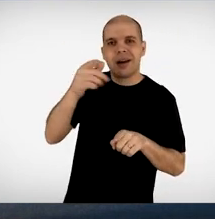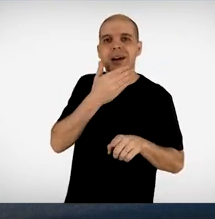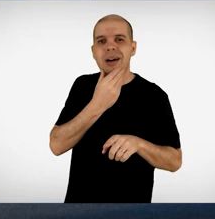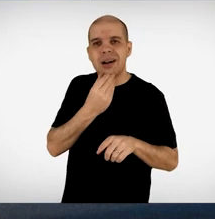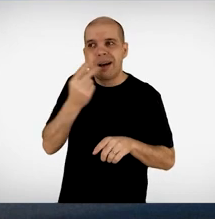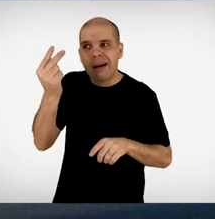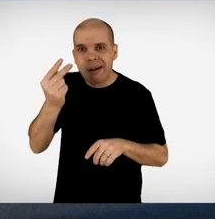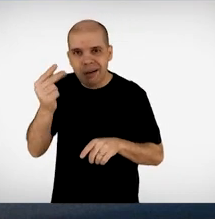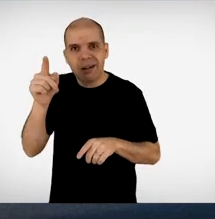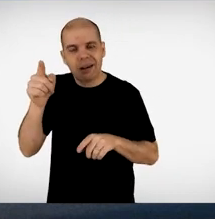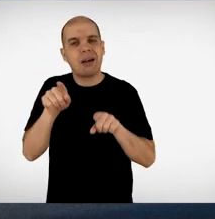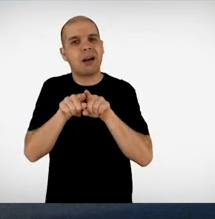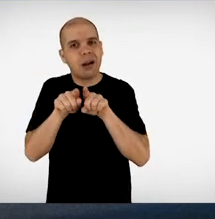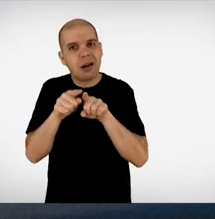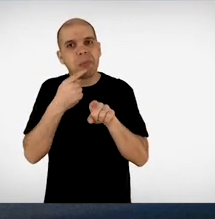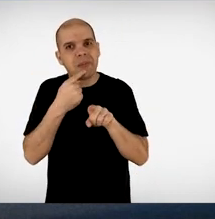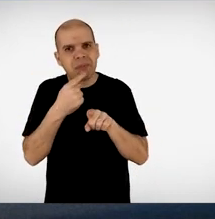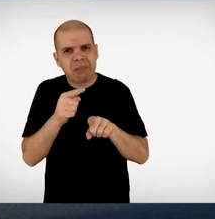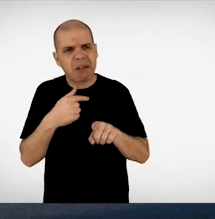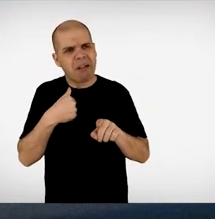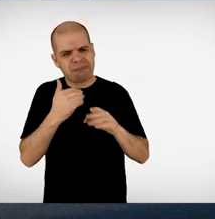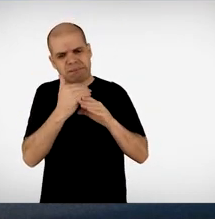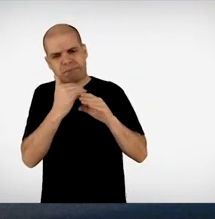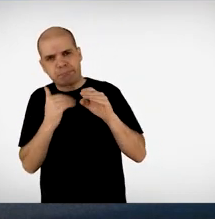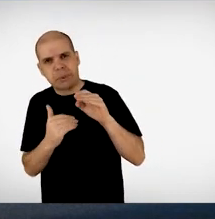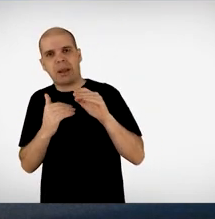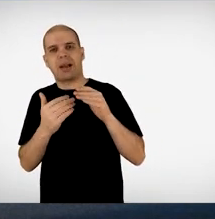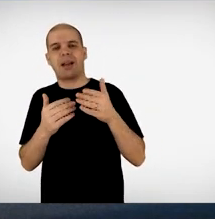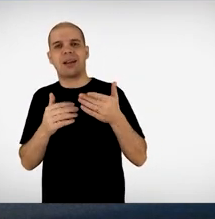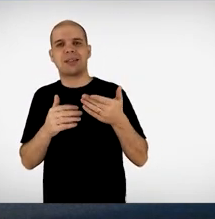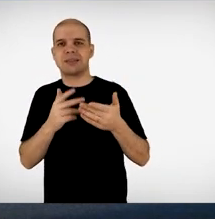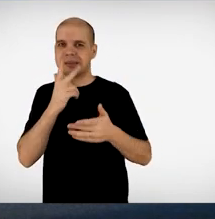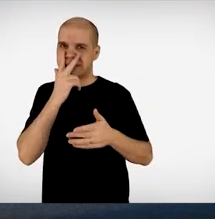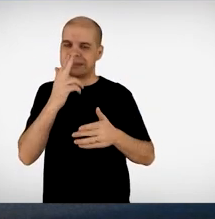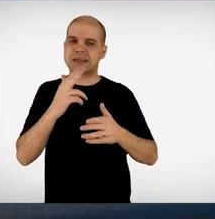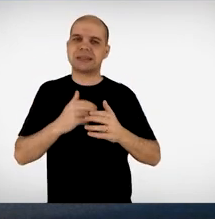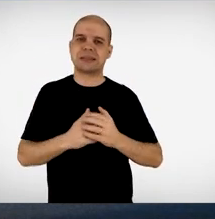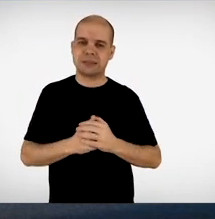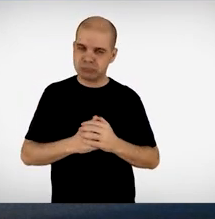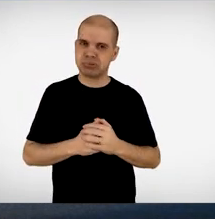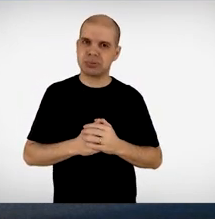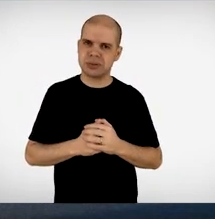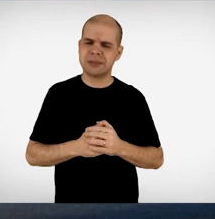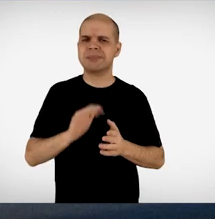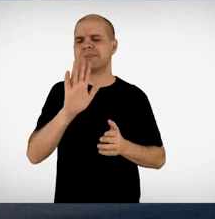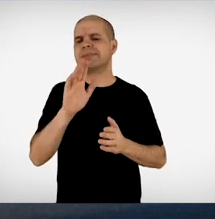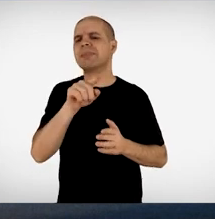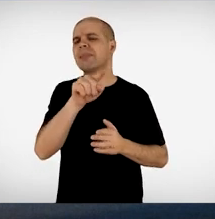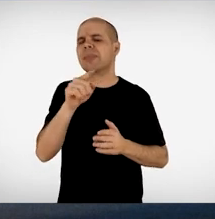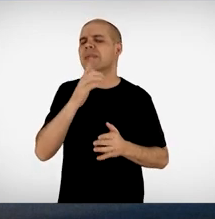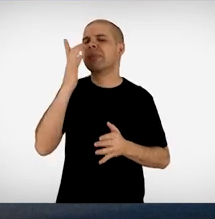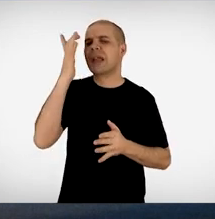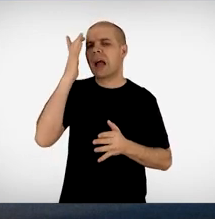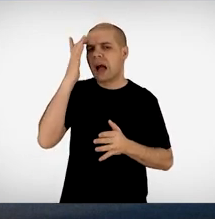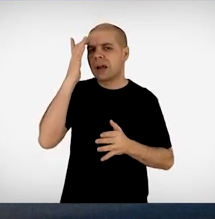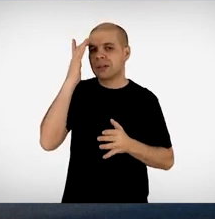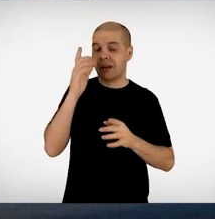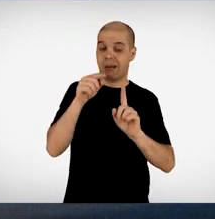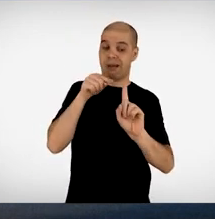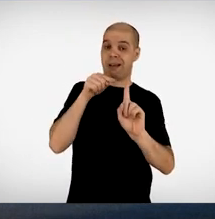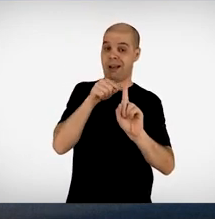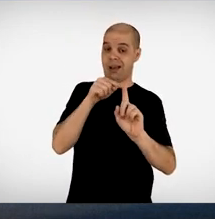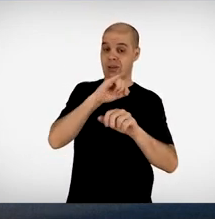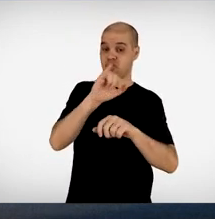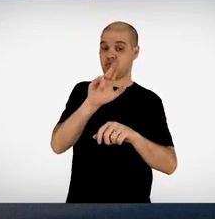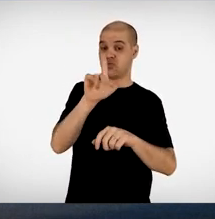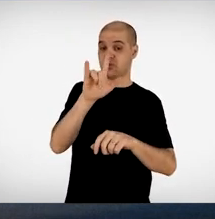Enfim, mas as perguntas que eu queria lançar para as psicanalistas é se esse pai, de repente, deu uma complicada aí na